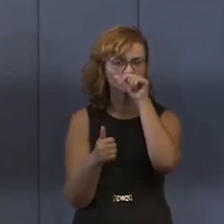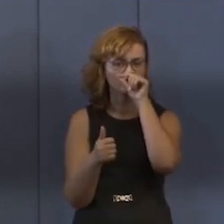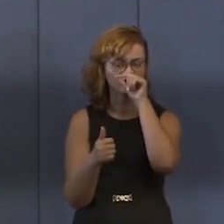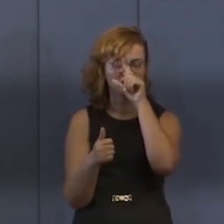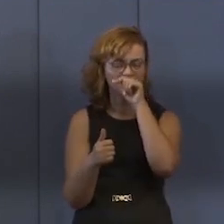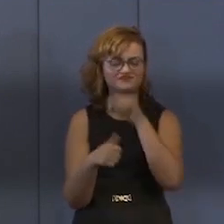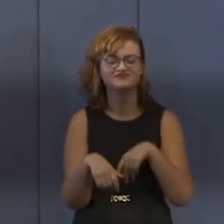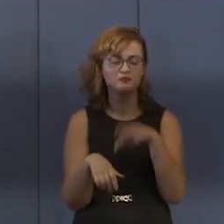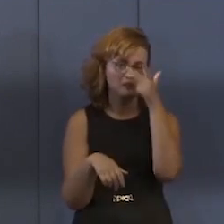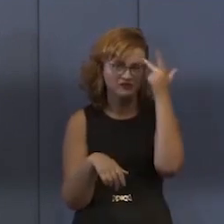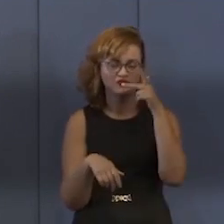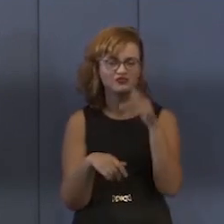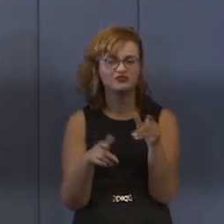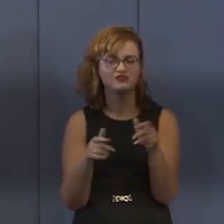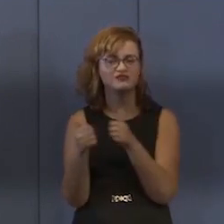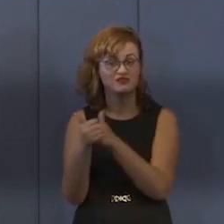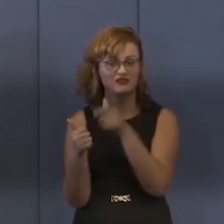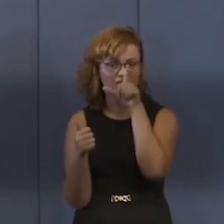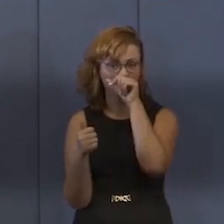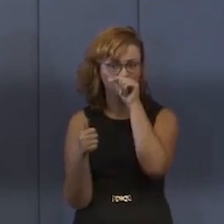Twitter. Vou contar a história para vocês como é que foi.